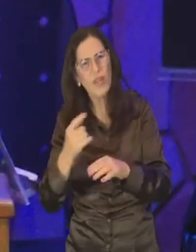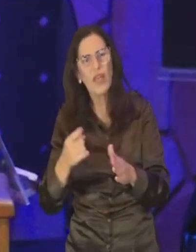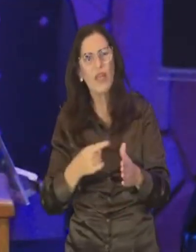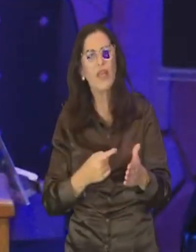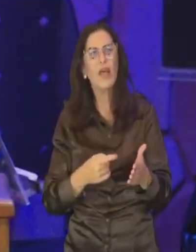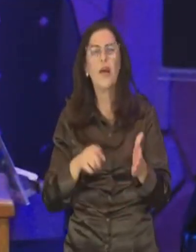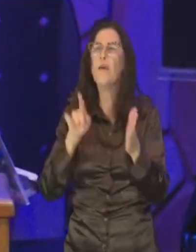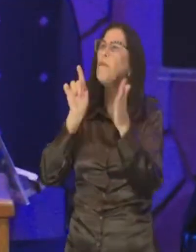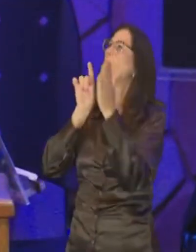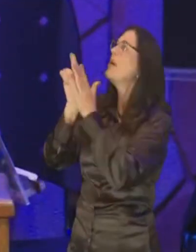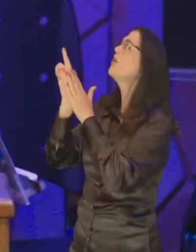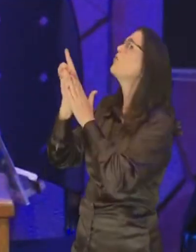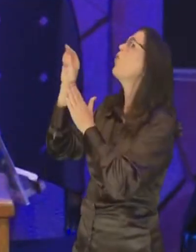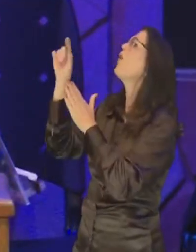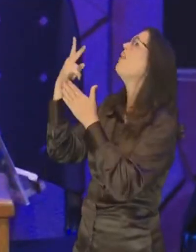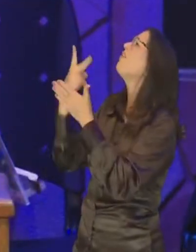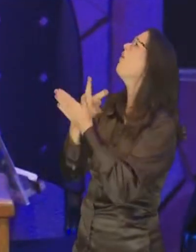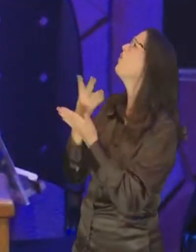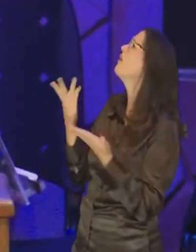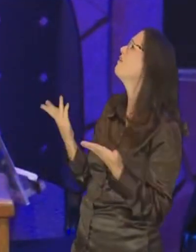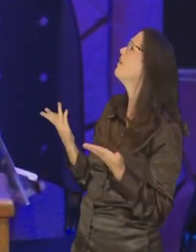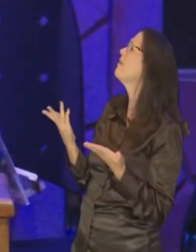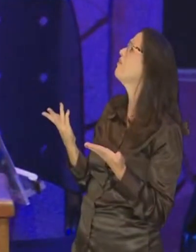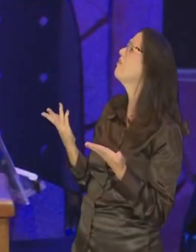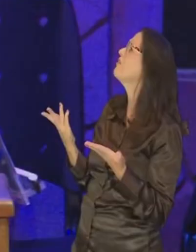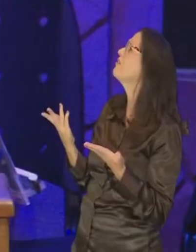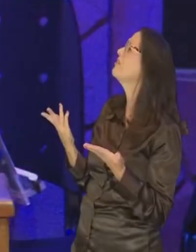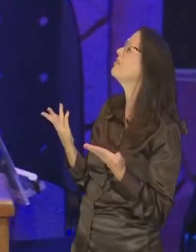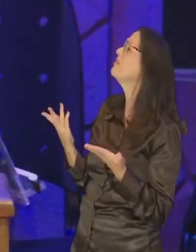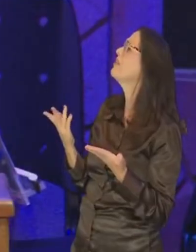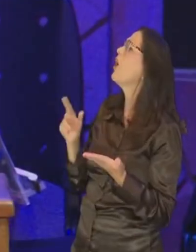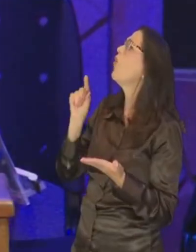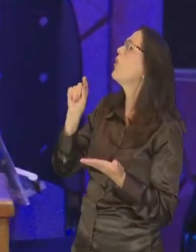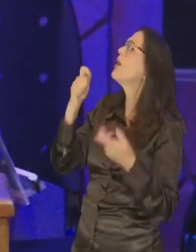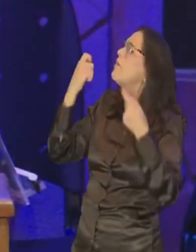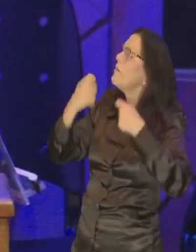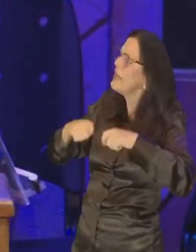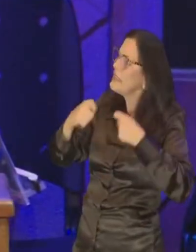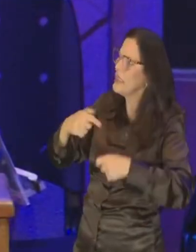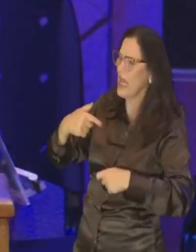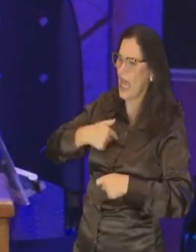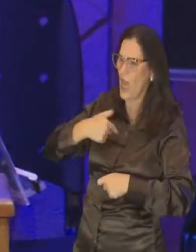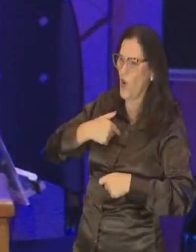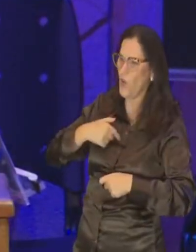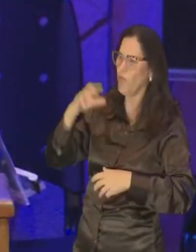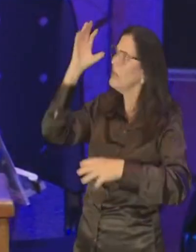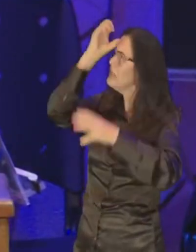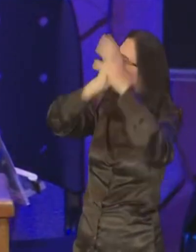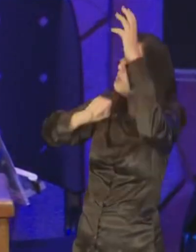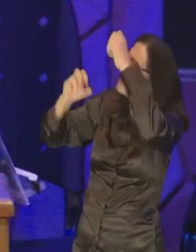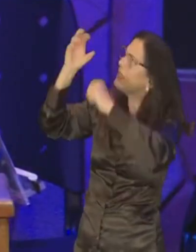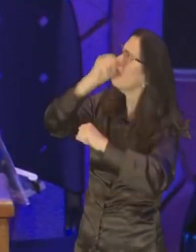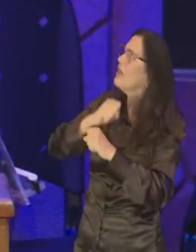Deus o que está acontecendo. O que você precisa aprender.